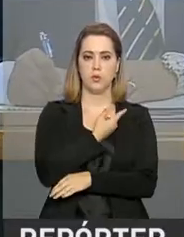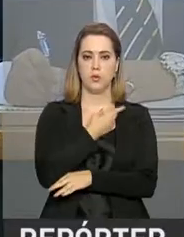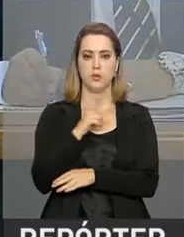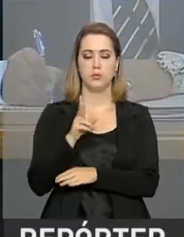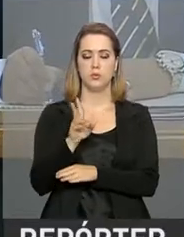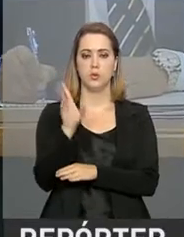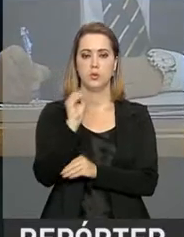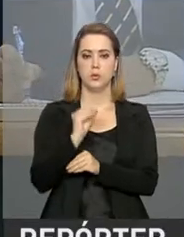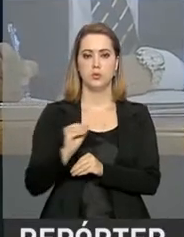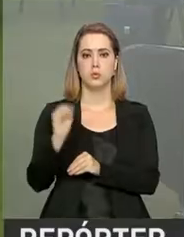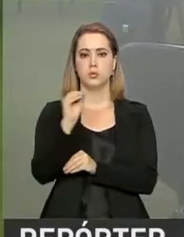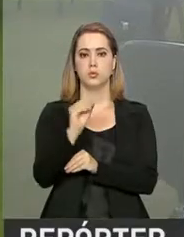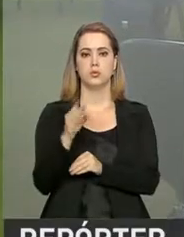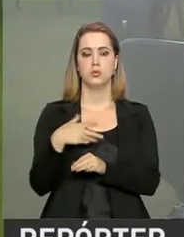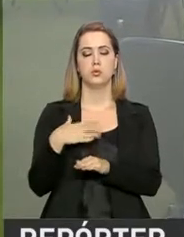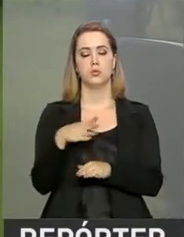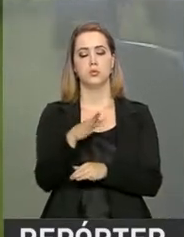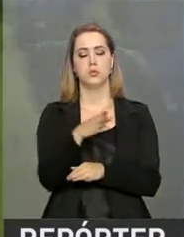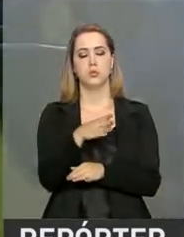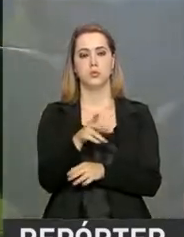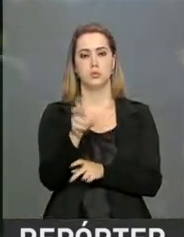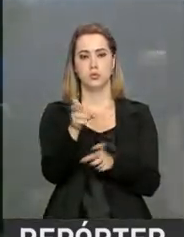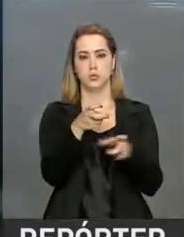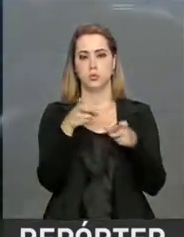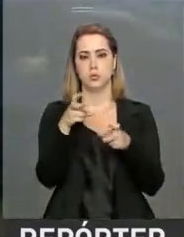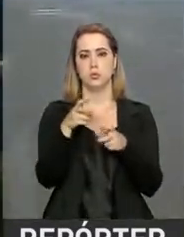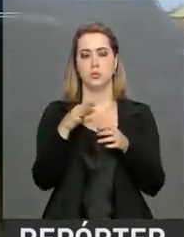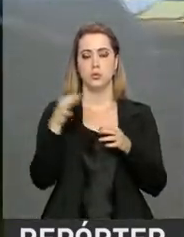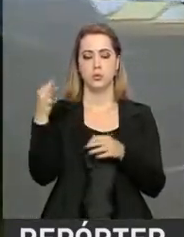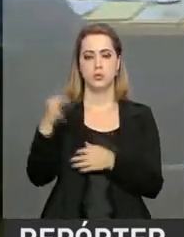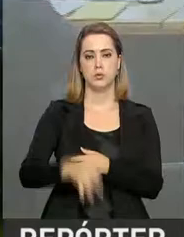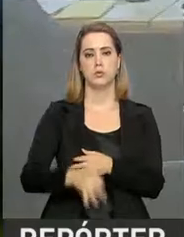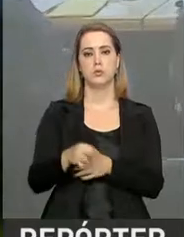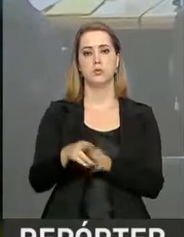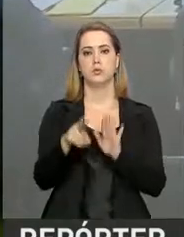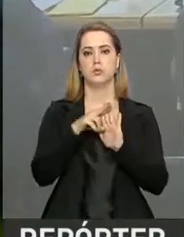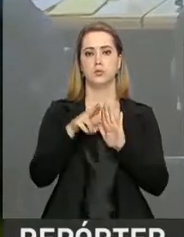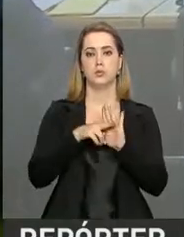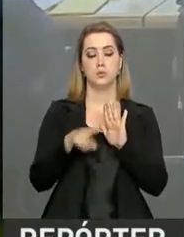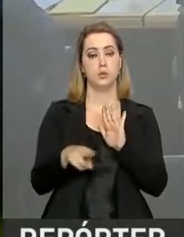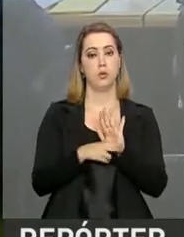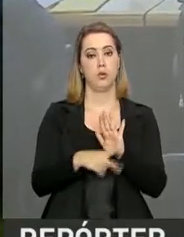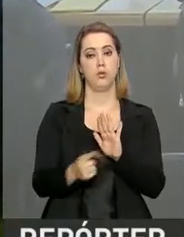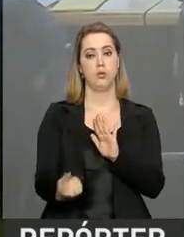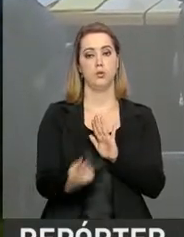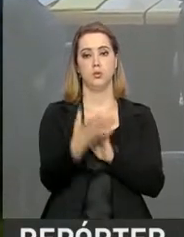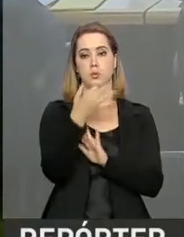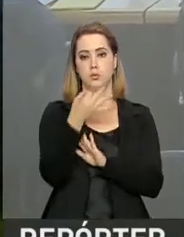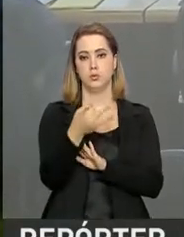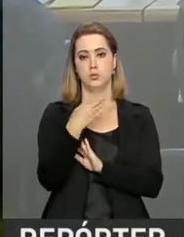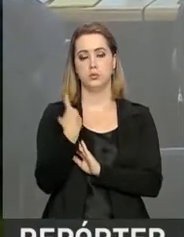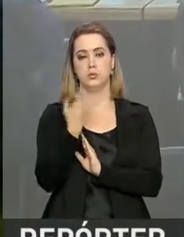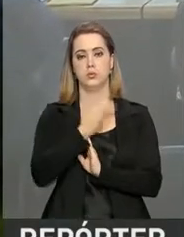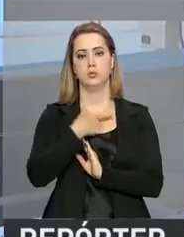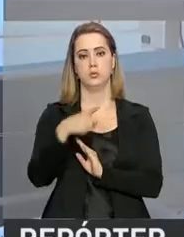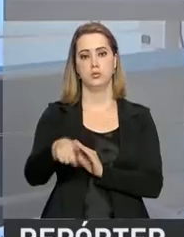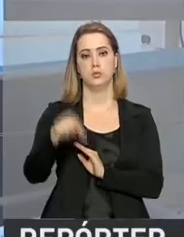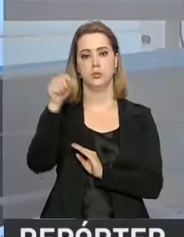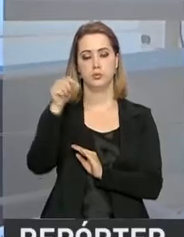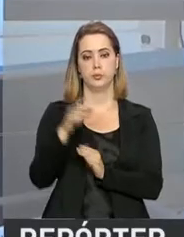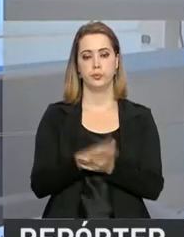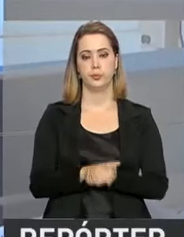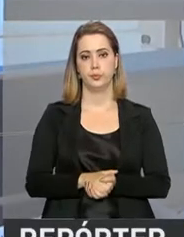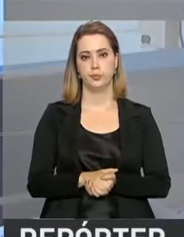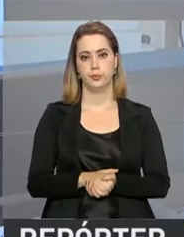pelo respeito ao caráter intergovernamental da cplp e pela regra do consenso que rege nossas decisões